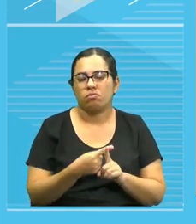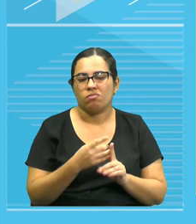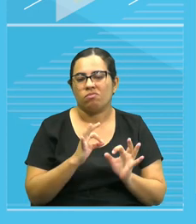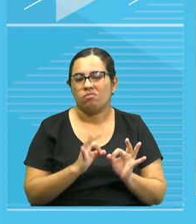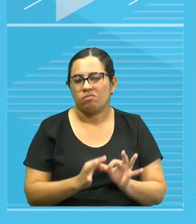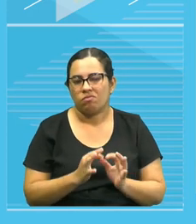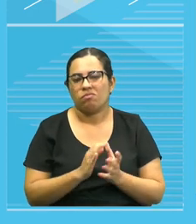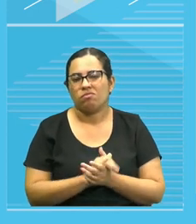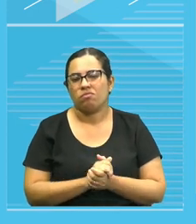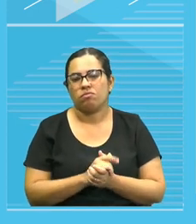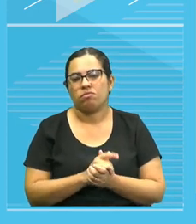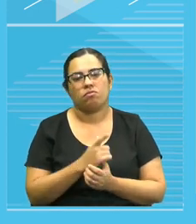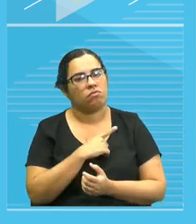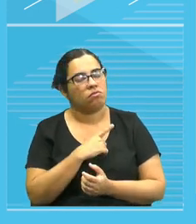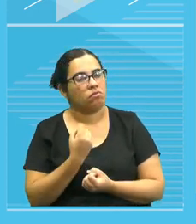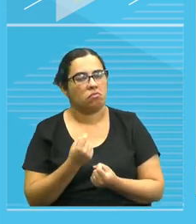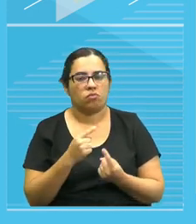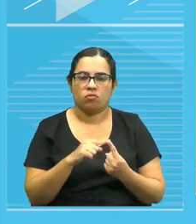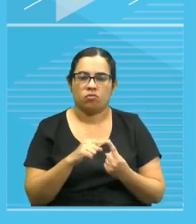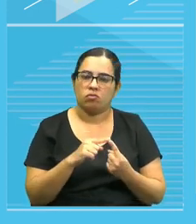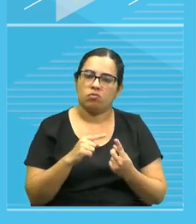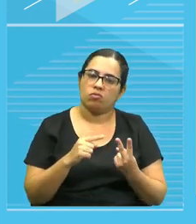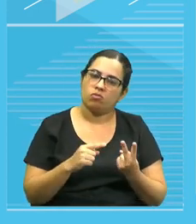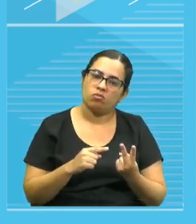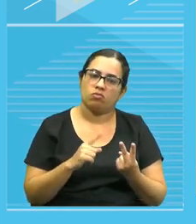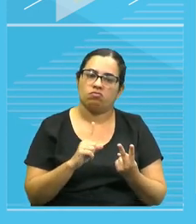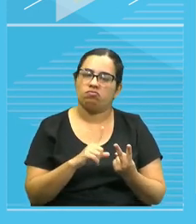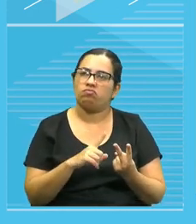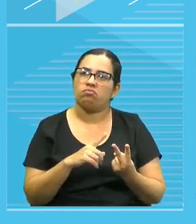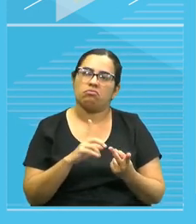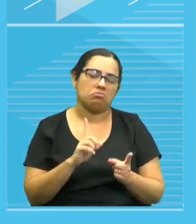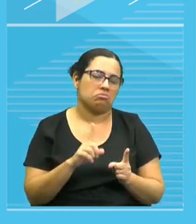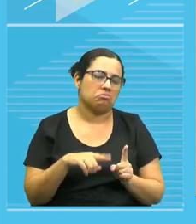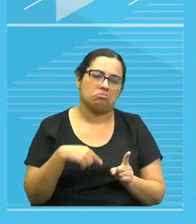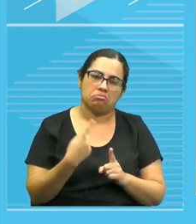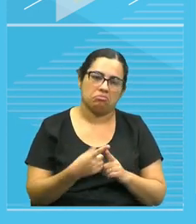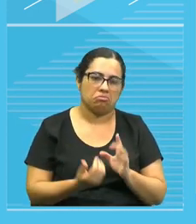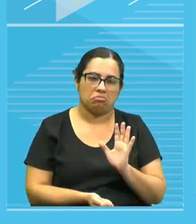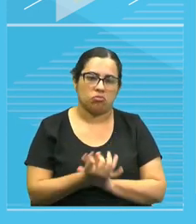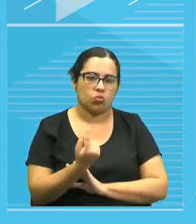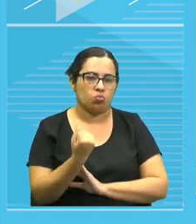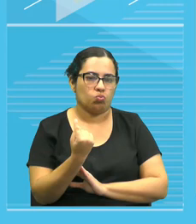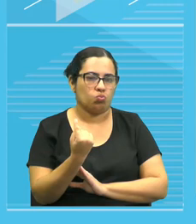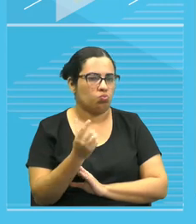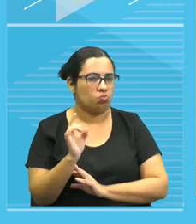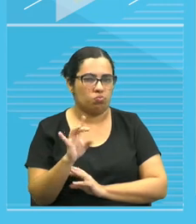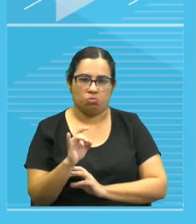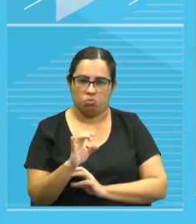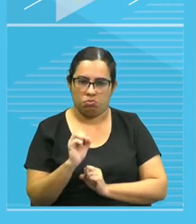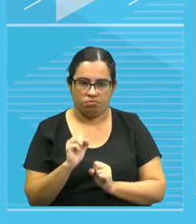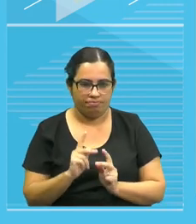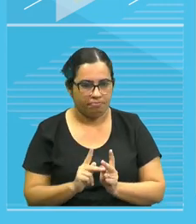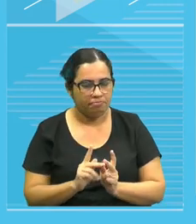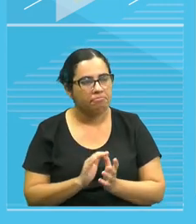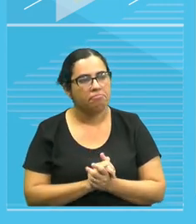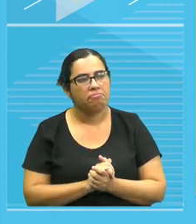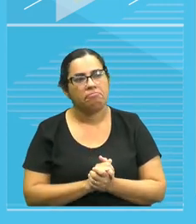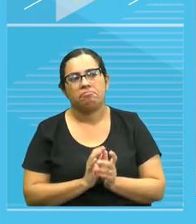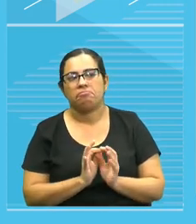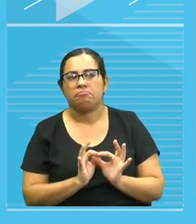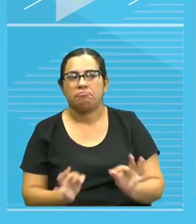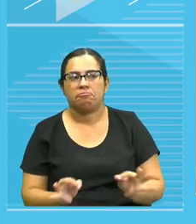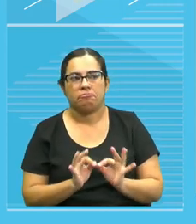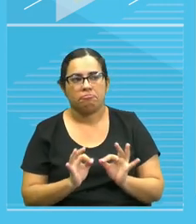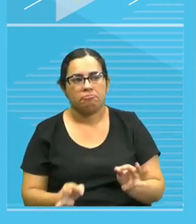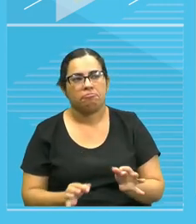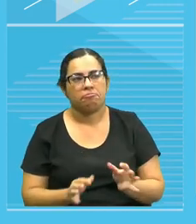Você tem duas ou mais substâncias formando uma só ok Viu como é tranquilinho